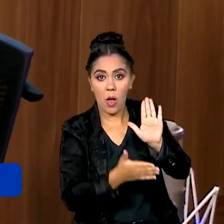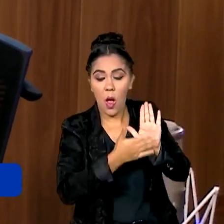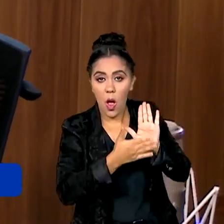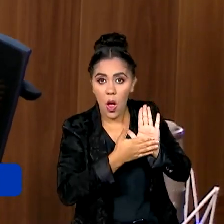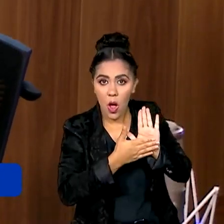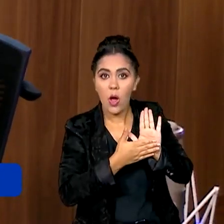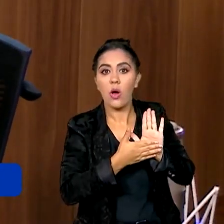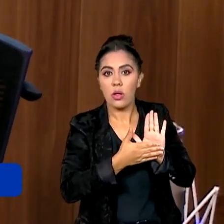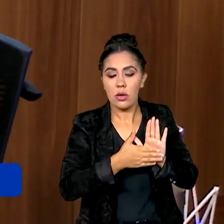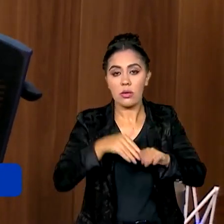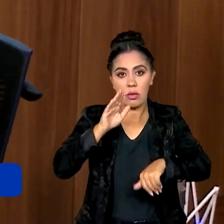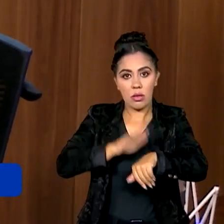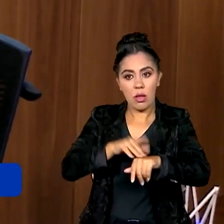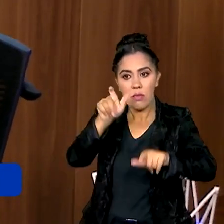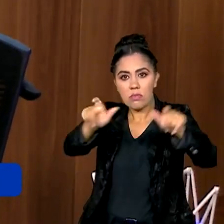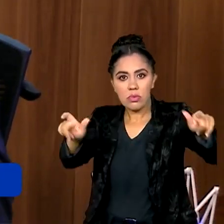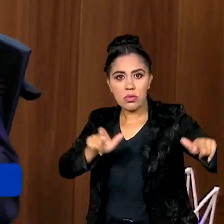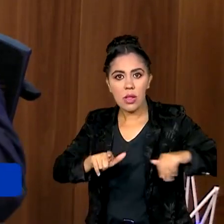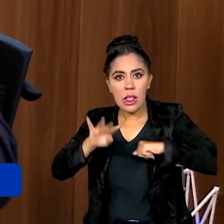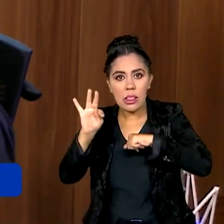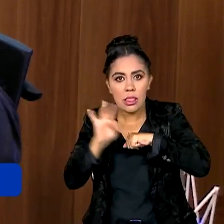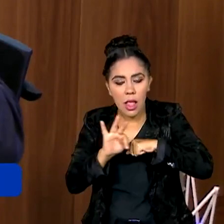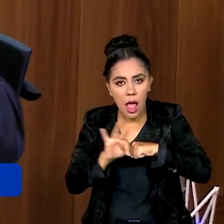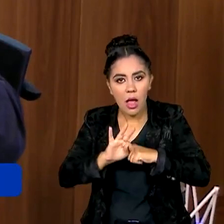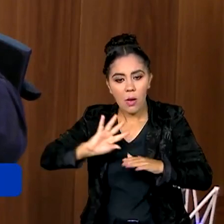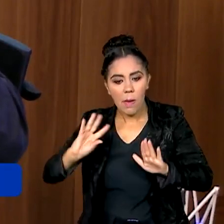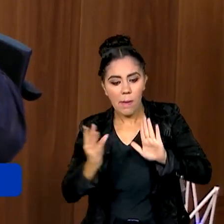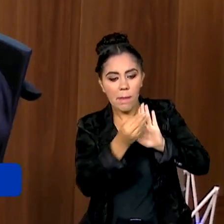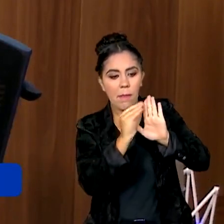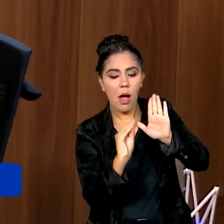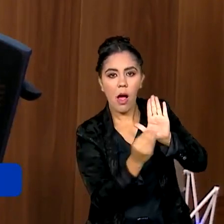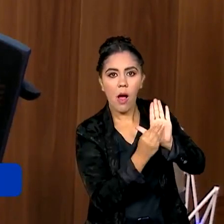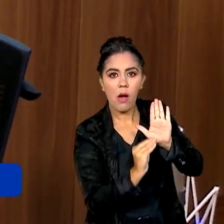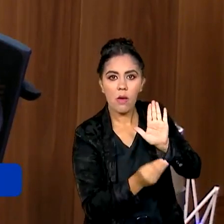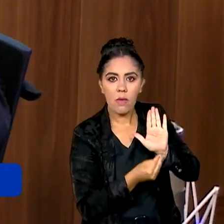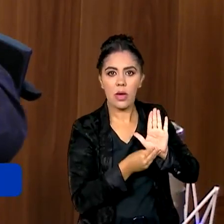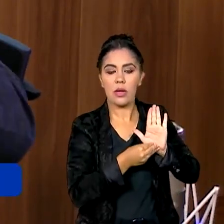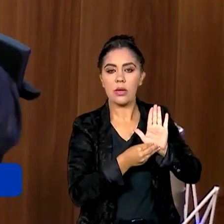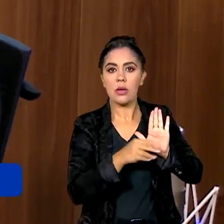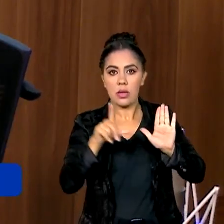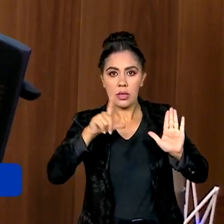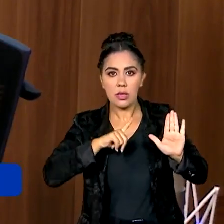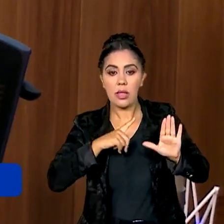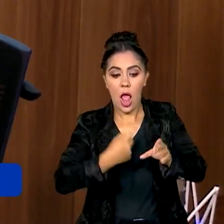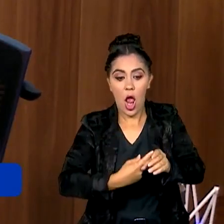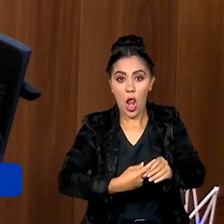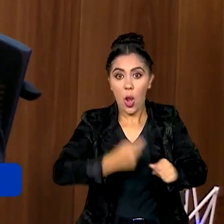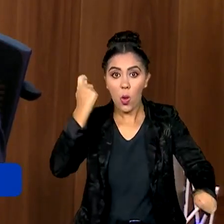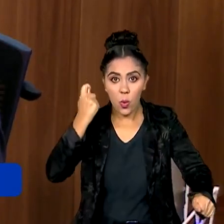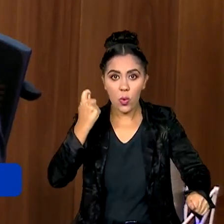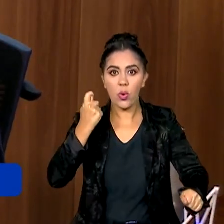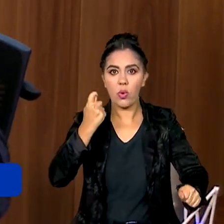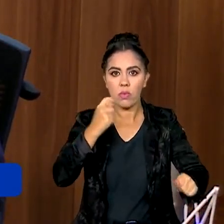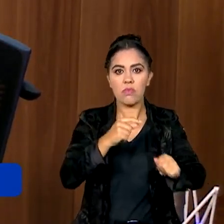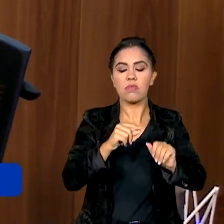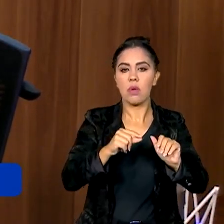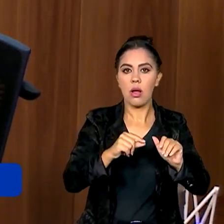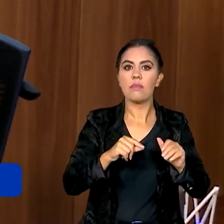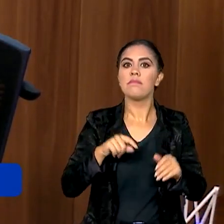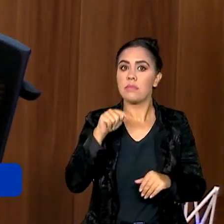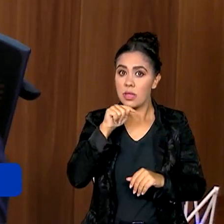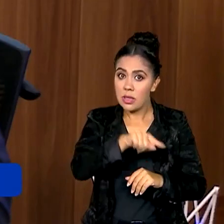que balizam o voto do acionista diz: distribuir fora da regra, lucro extraordinário, é